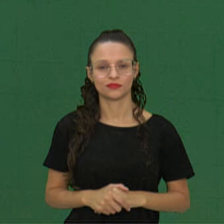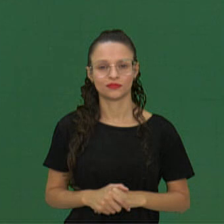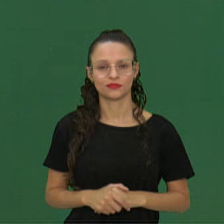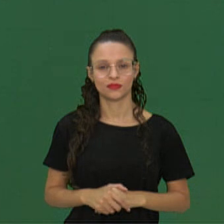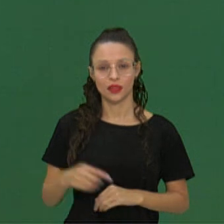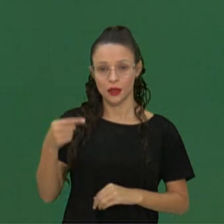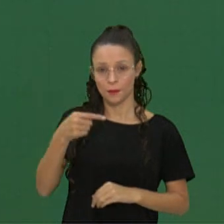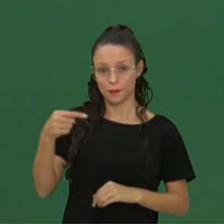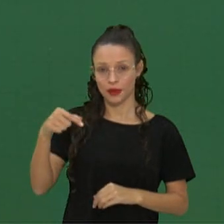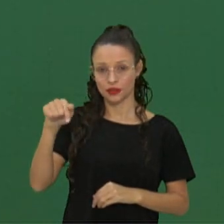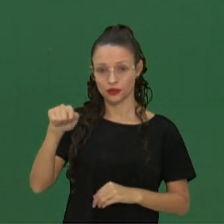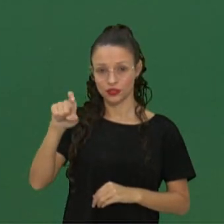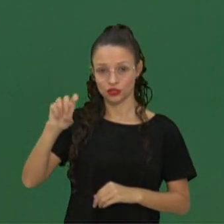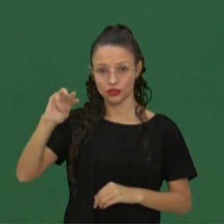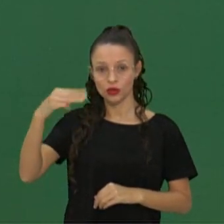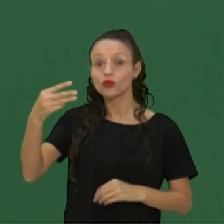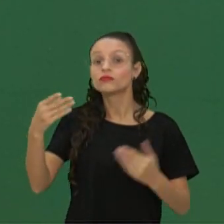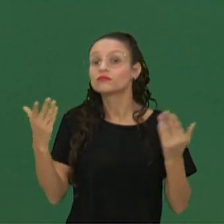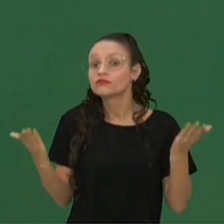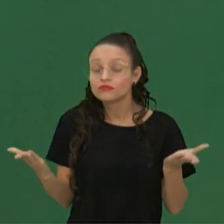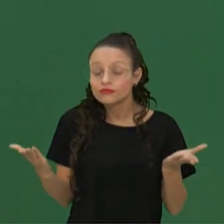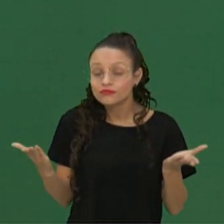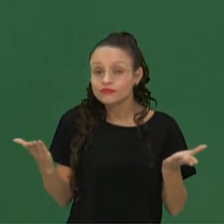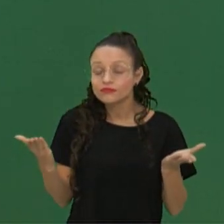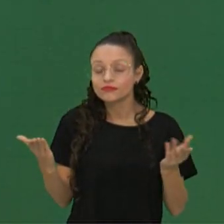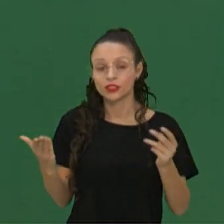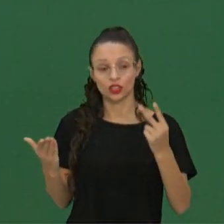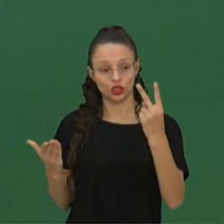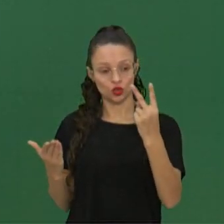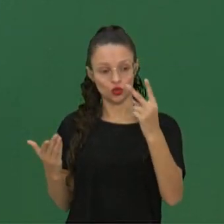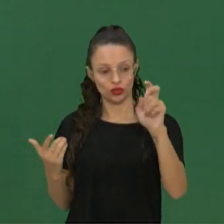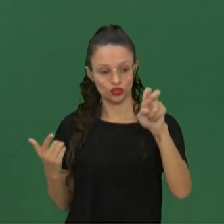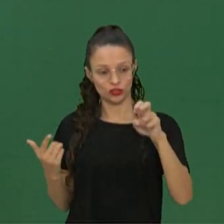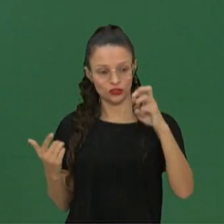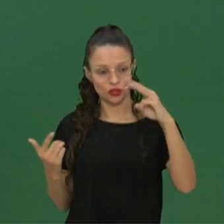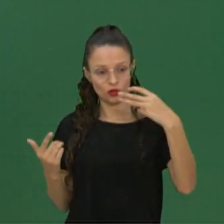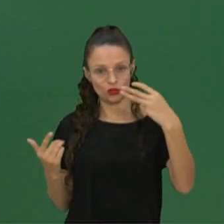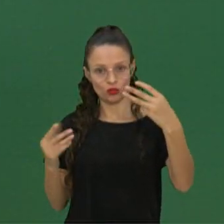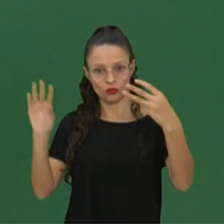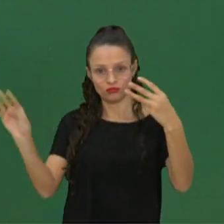Menos 7x ao cubo vai aonde? Embaixo do 2x ao cubo.